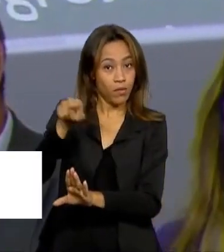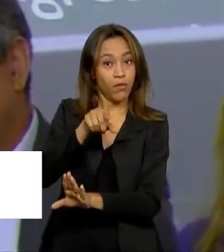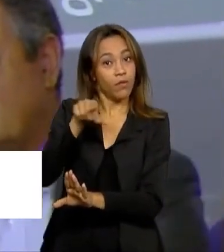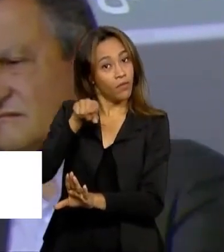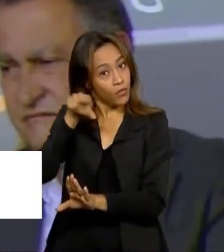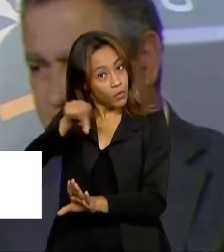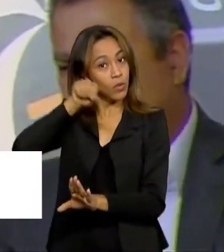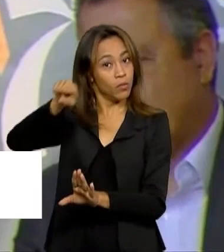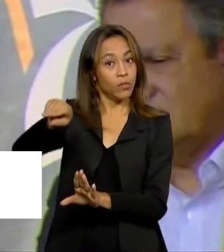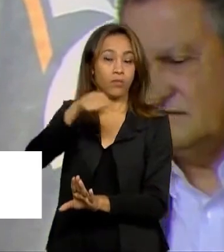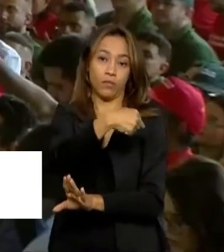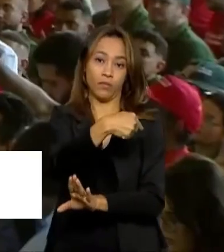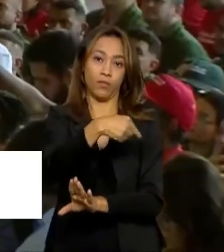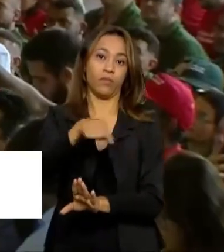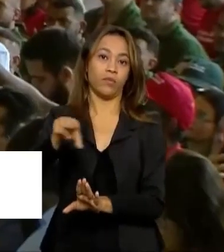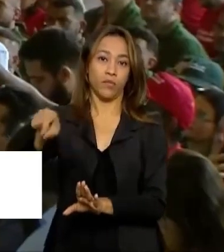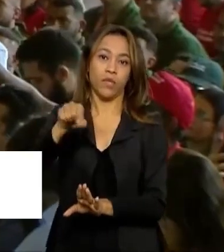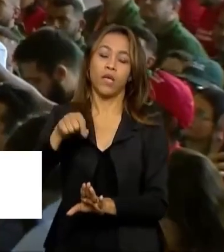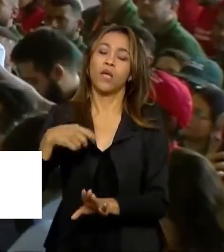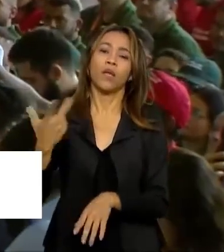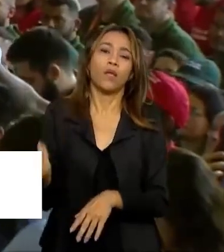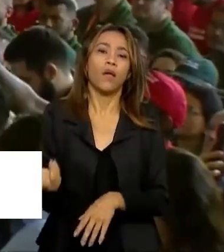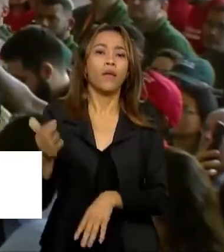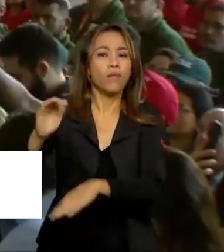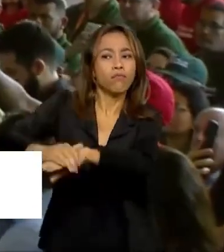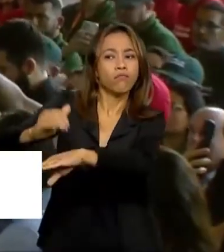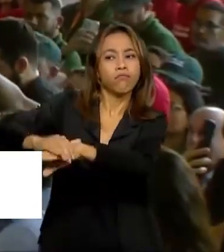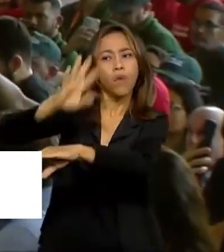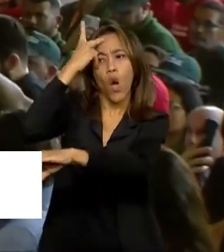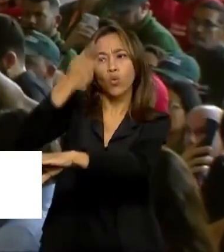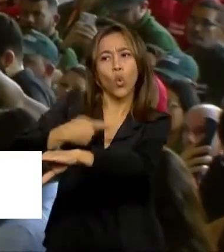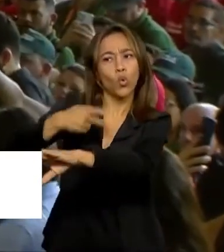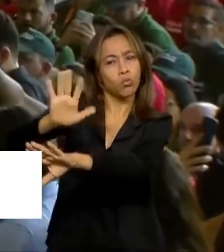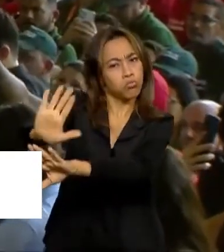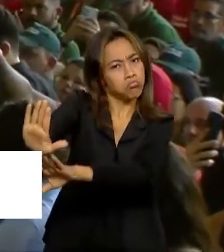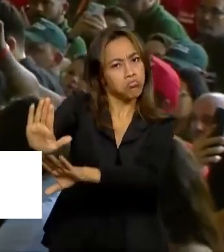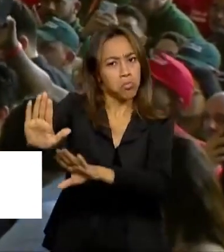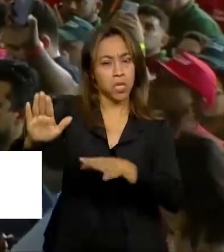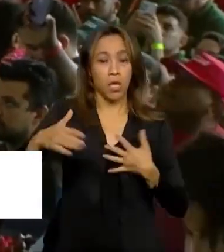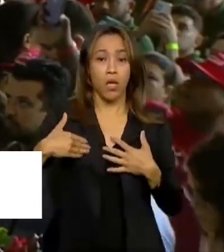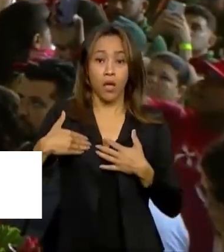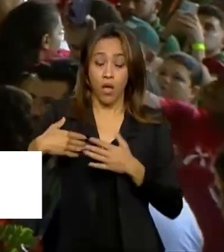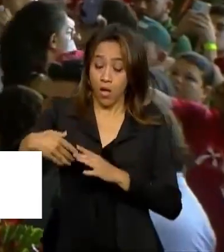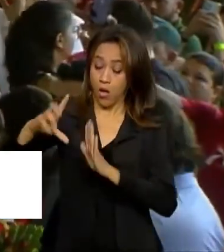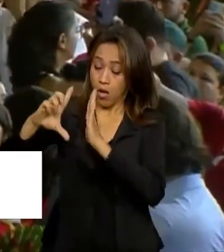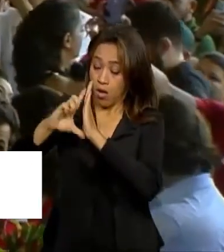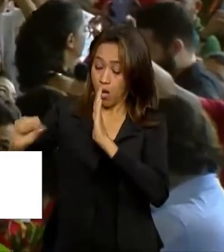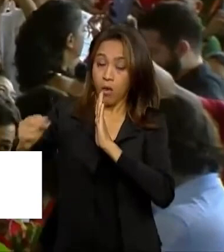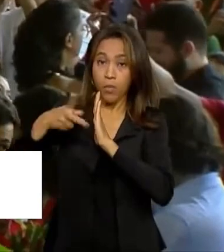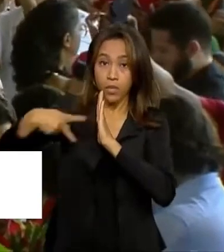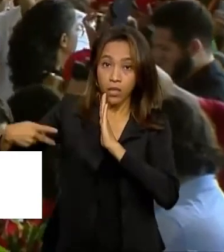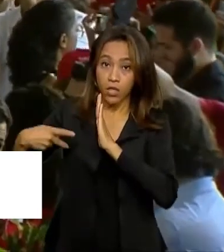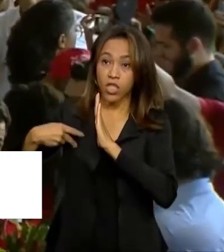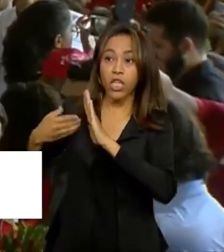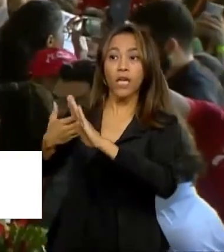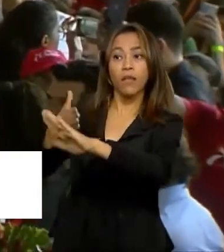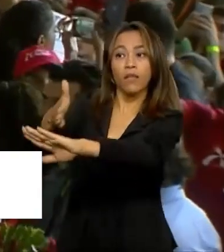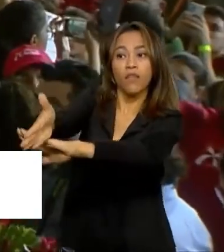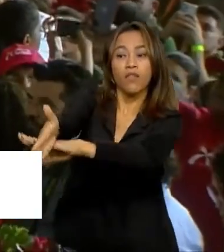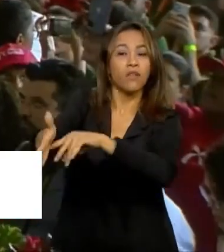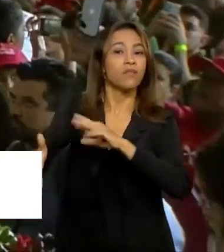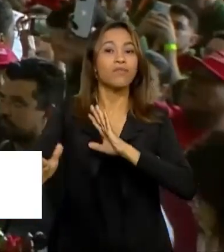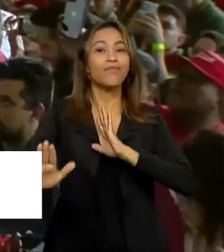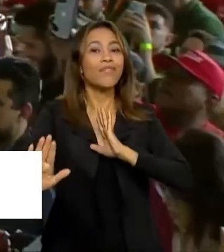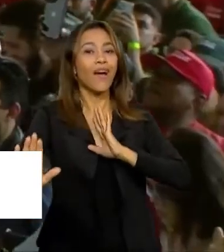autônomo, não tem mais interferência da Presidência da República, que podia chamar o presidente do Banco Central e